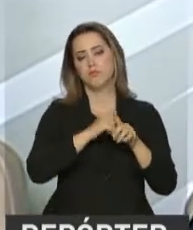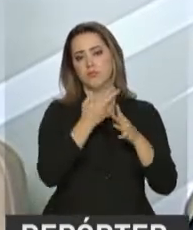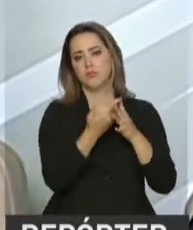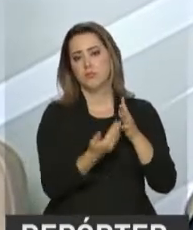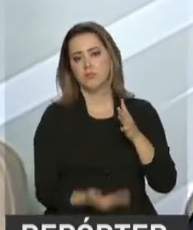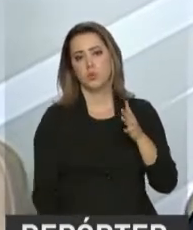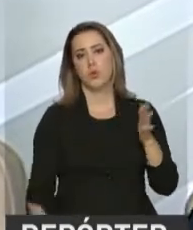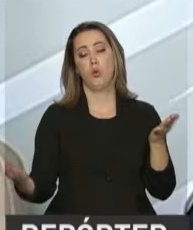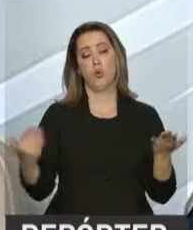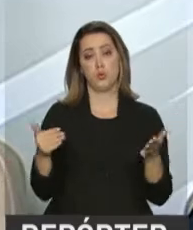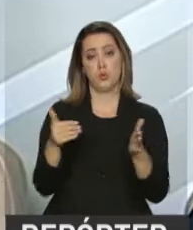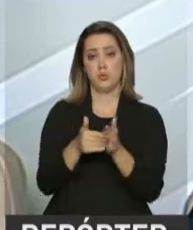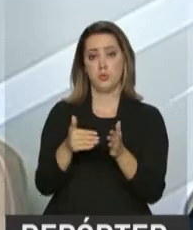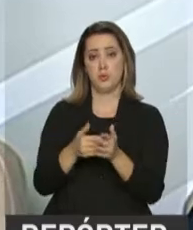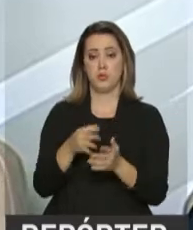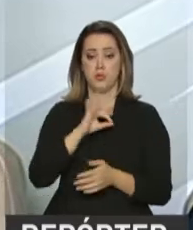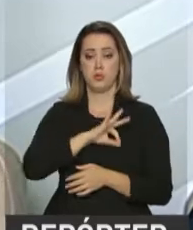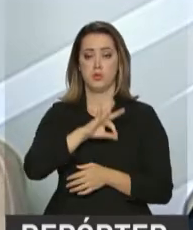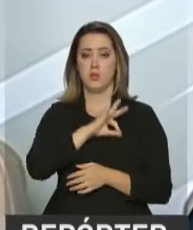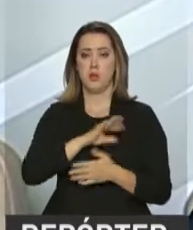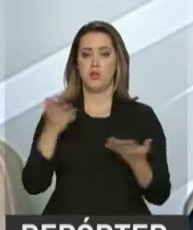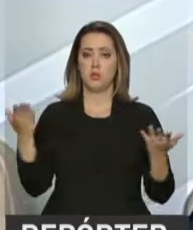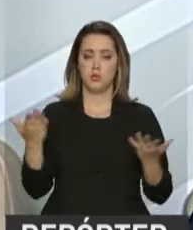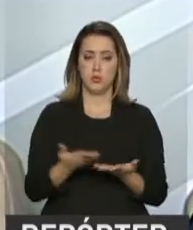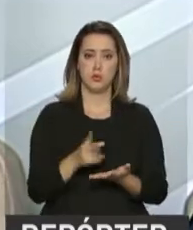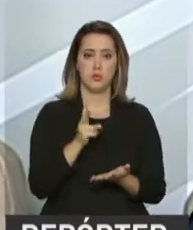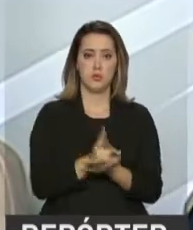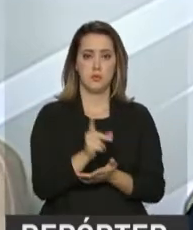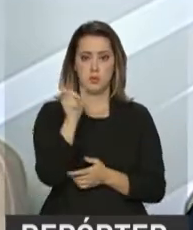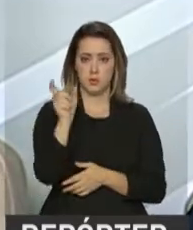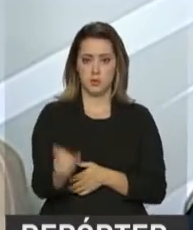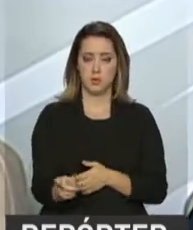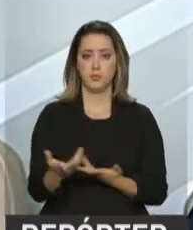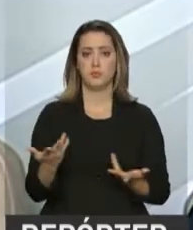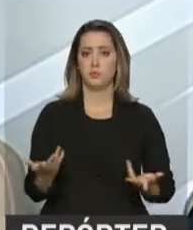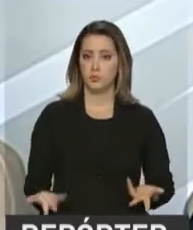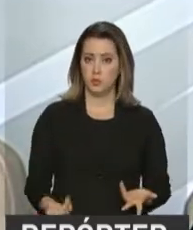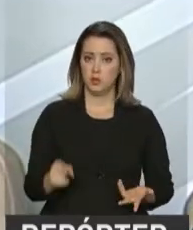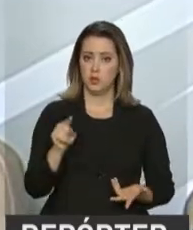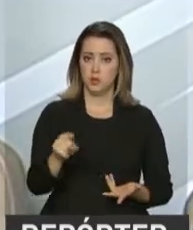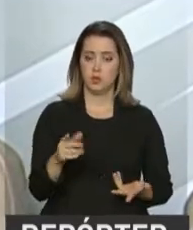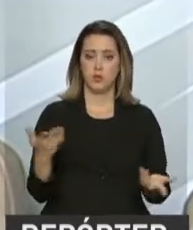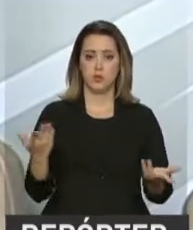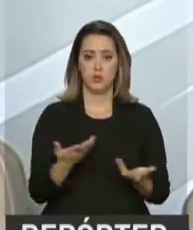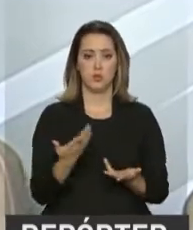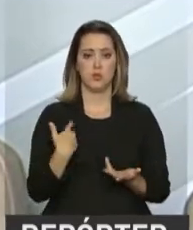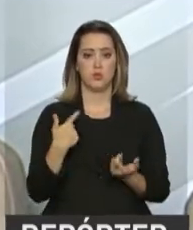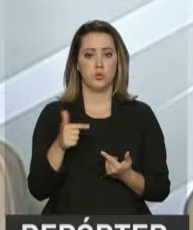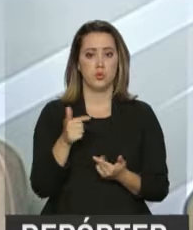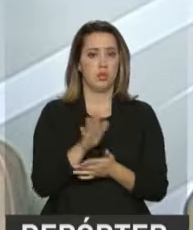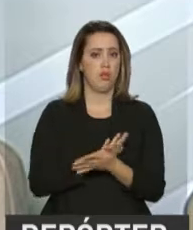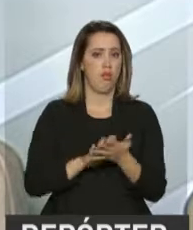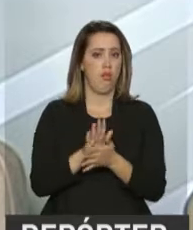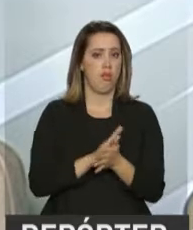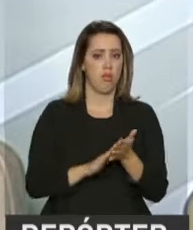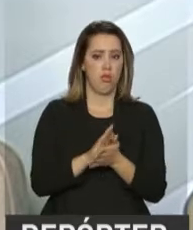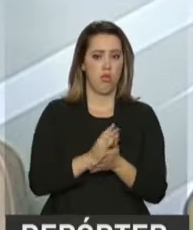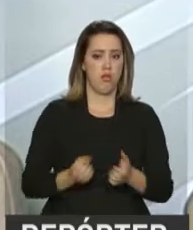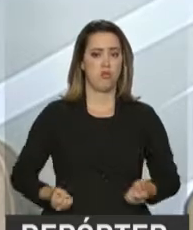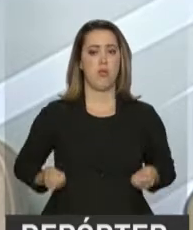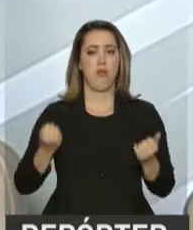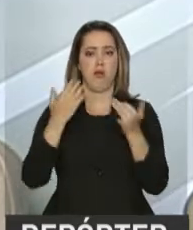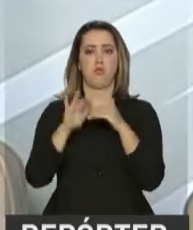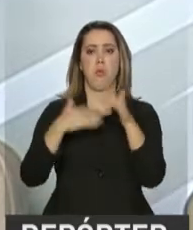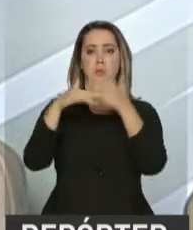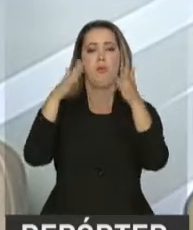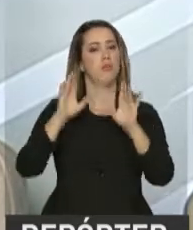valor atual da remuneração dessa mesma pessoa, de modo que isso não provoca nenhum aumento na